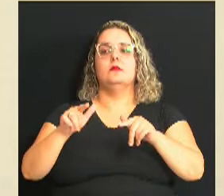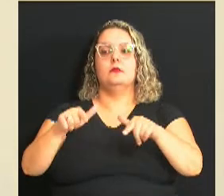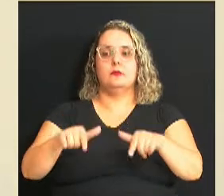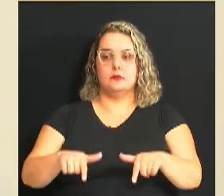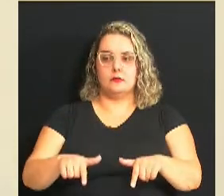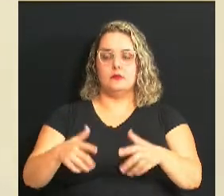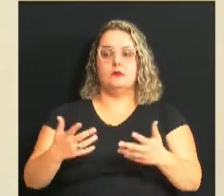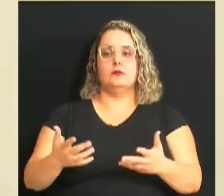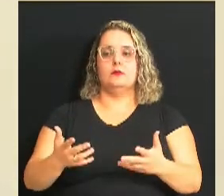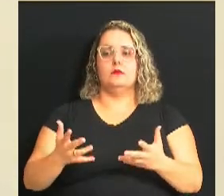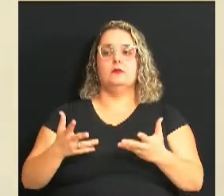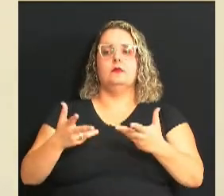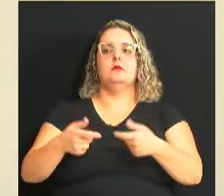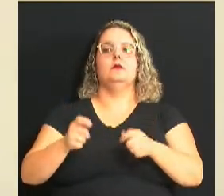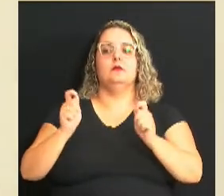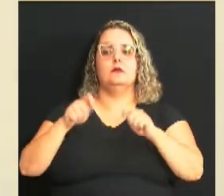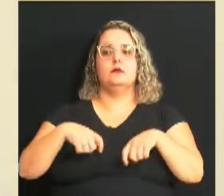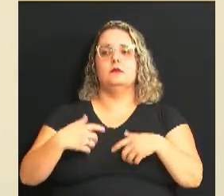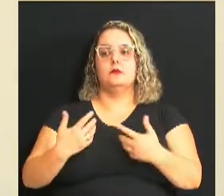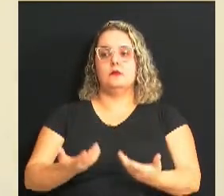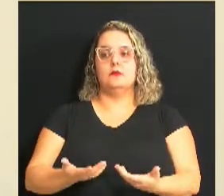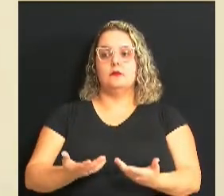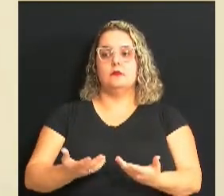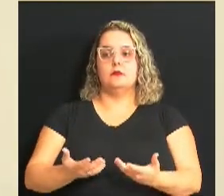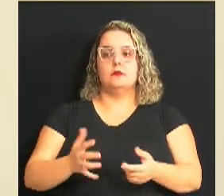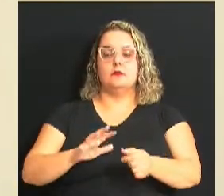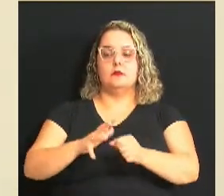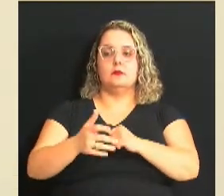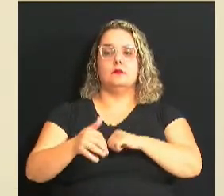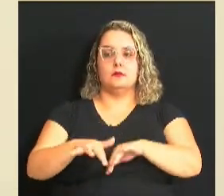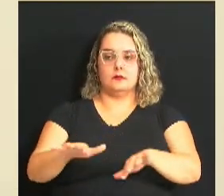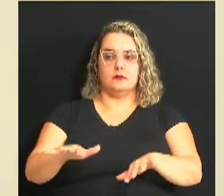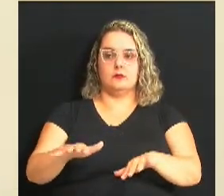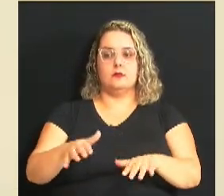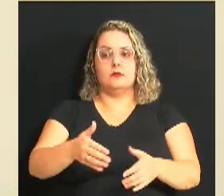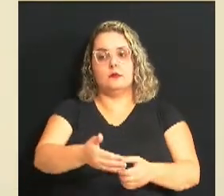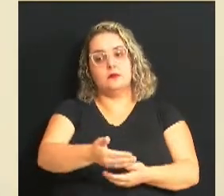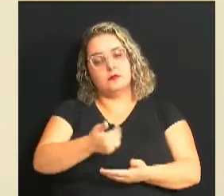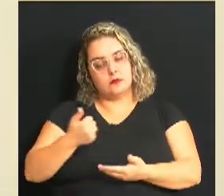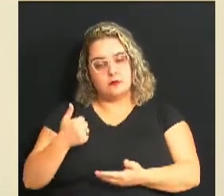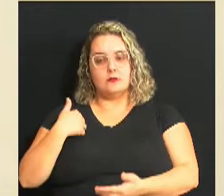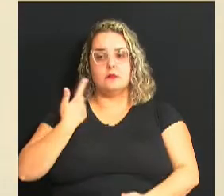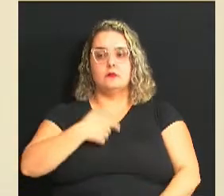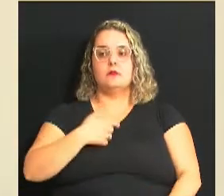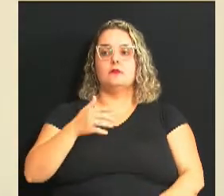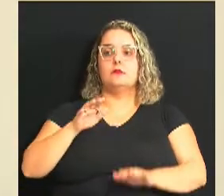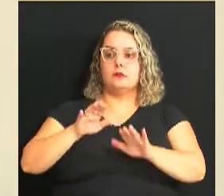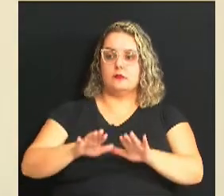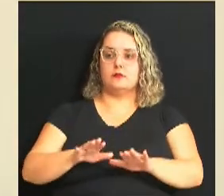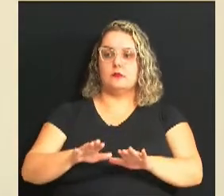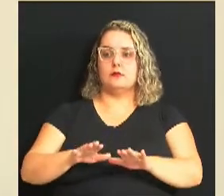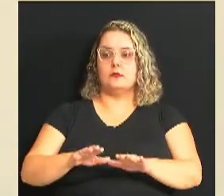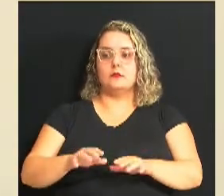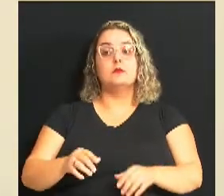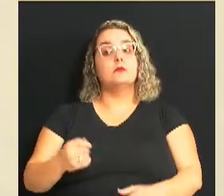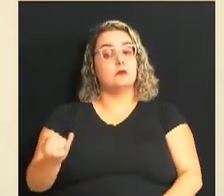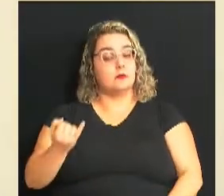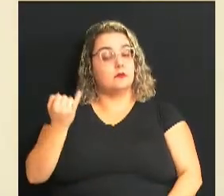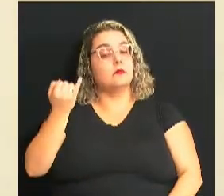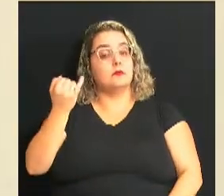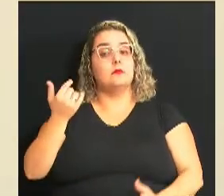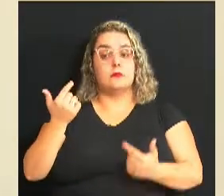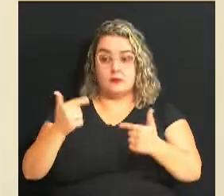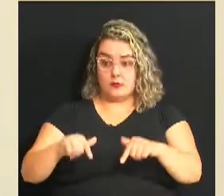toda a potencialidade que a pandemia retirou da gente, mas que está lá latente. Quer dizer, é um lugar que